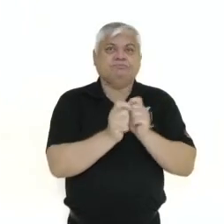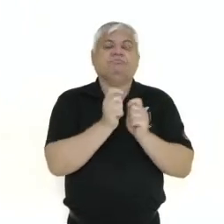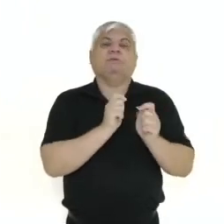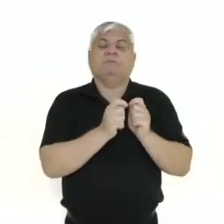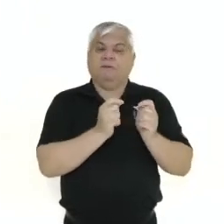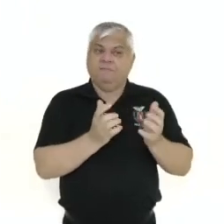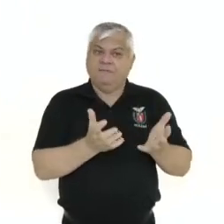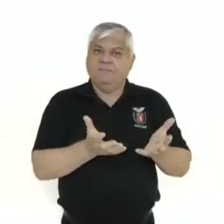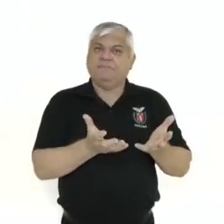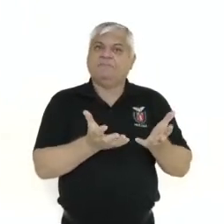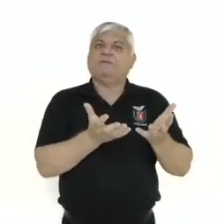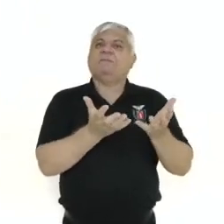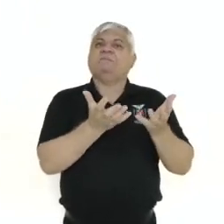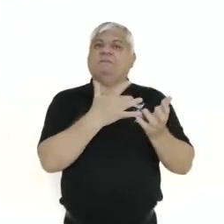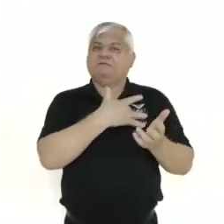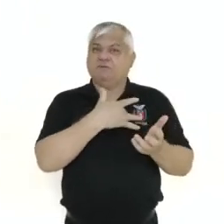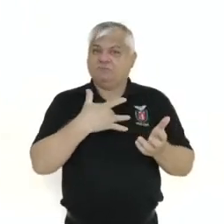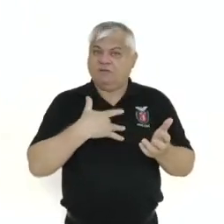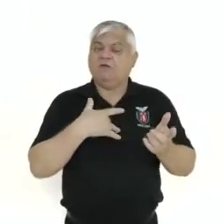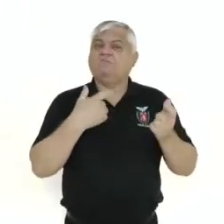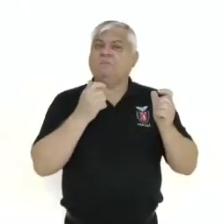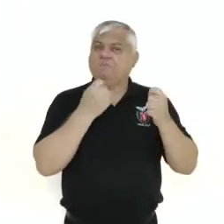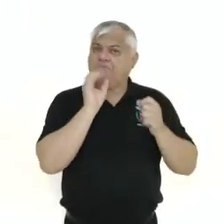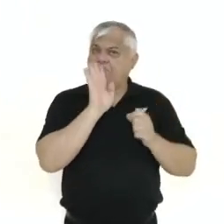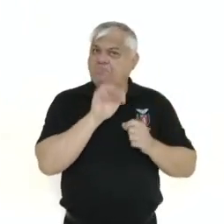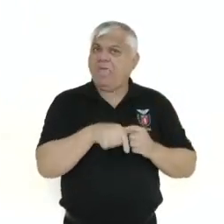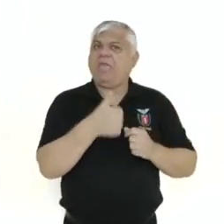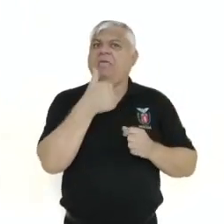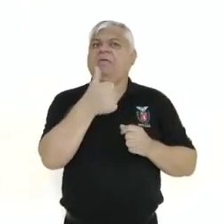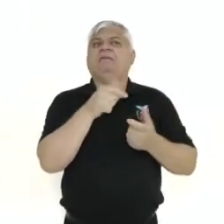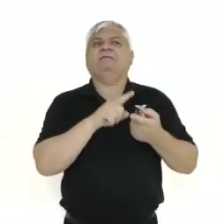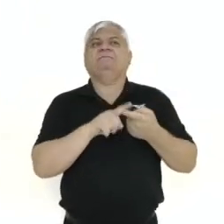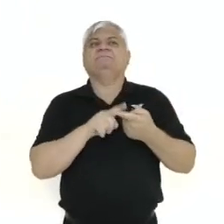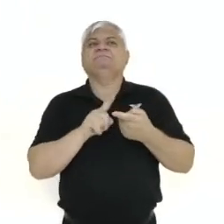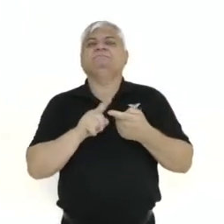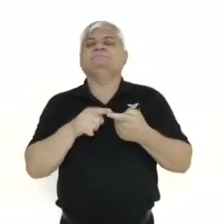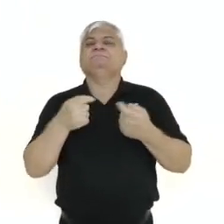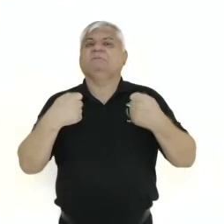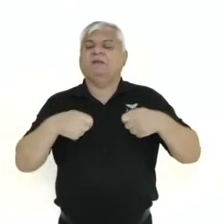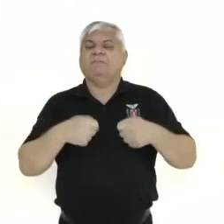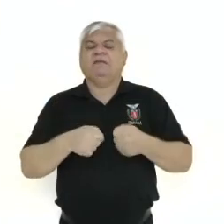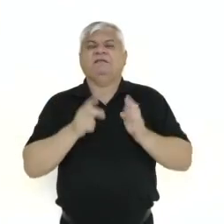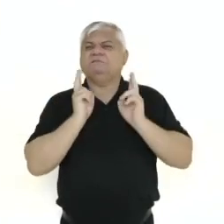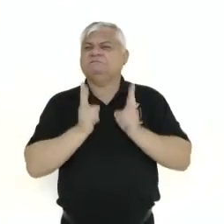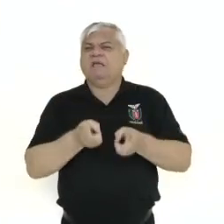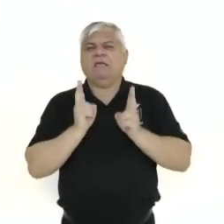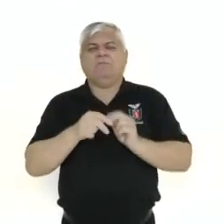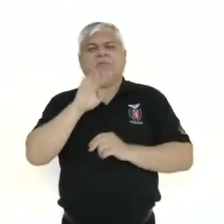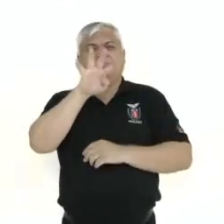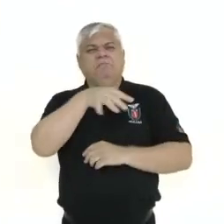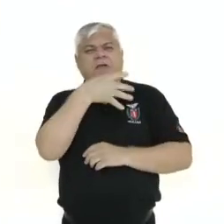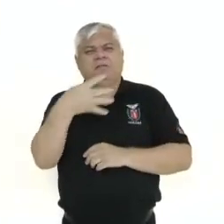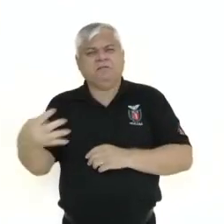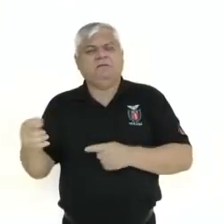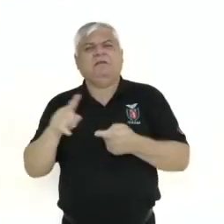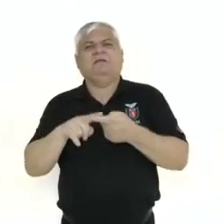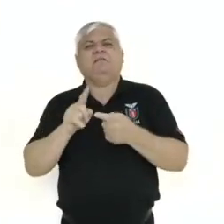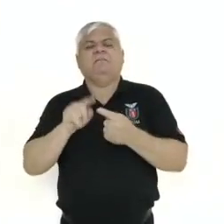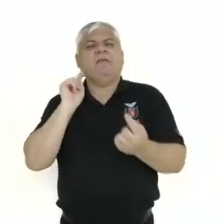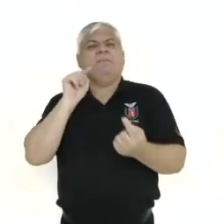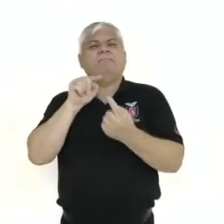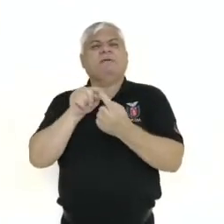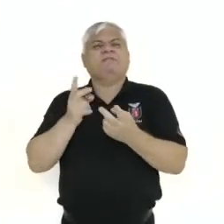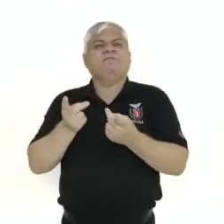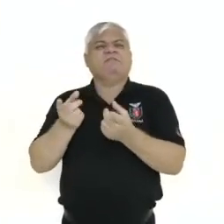fique saudável, a gente tem que focar nos negócios, ter uma disciplina e constância e metas diárias de venda.